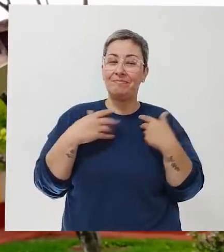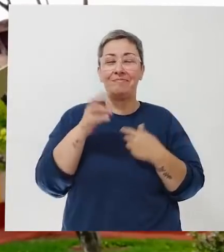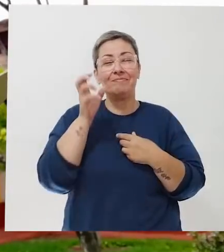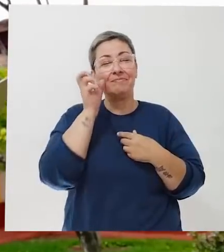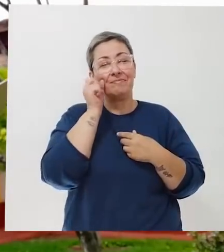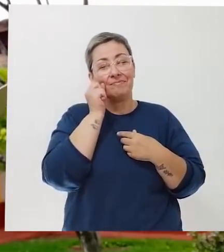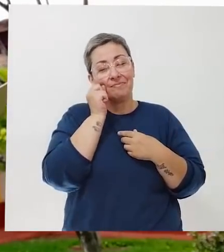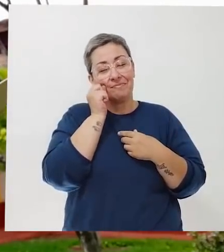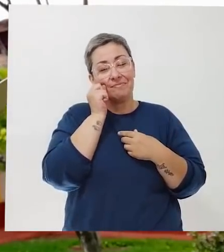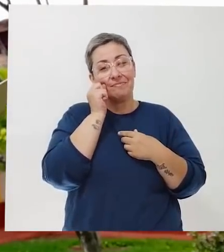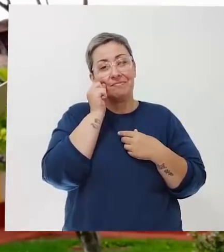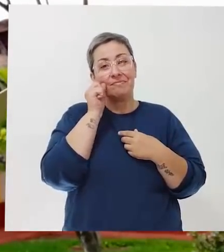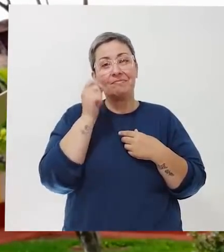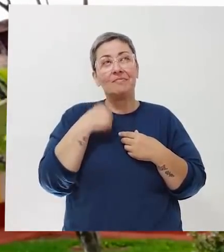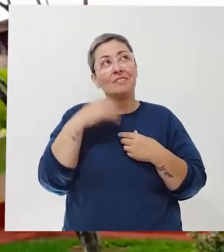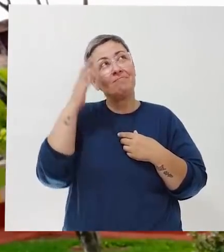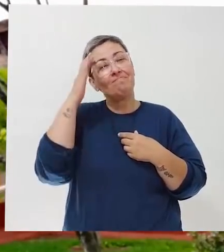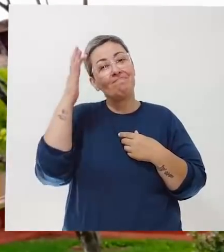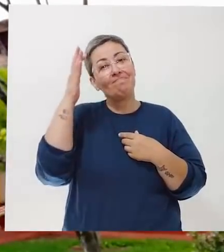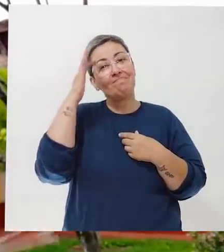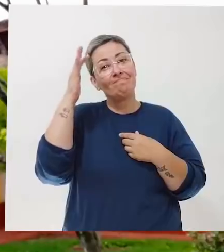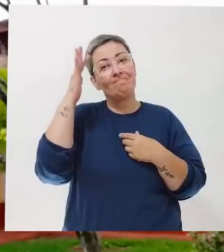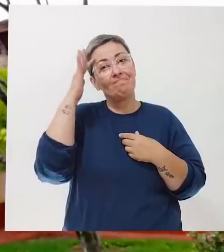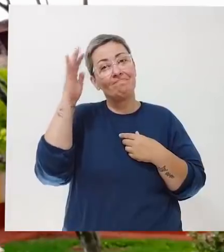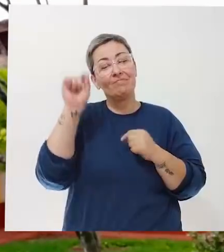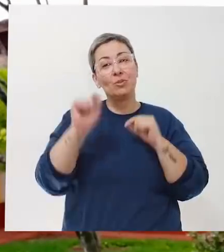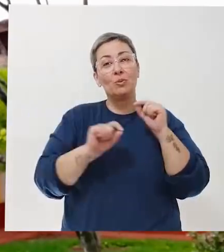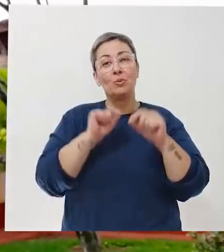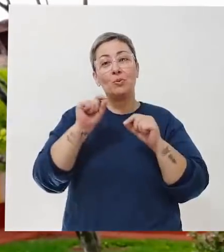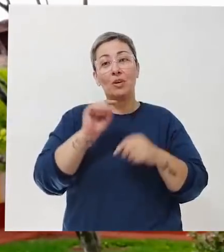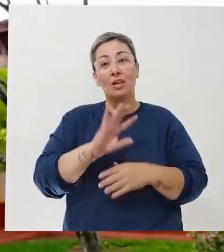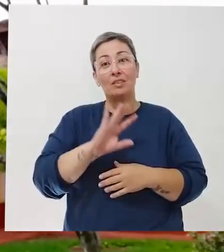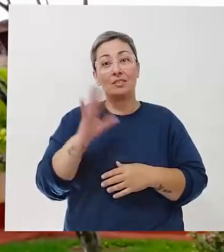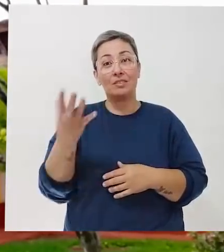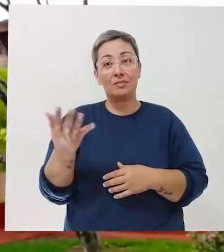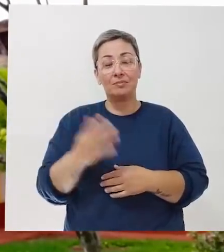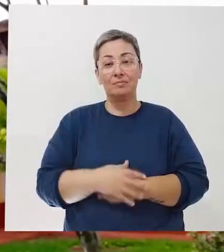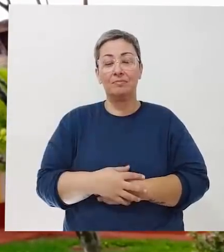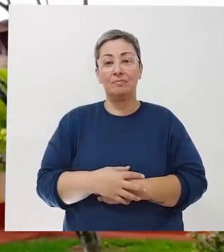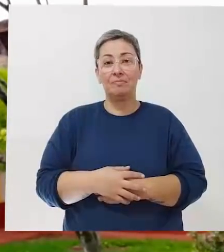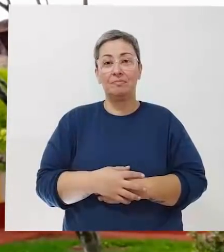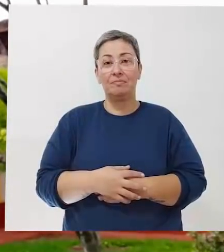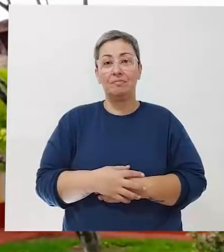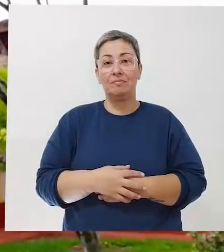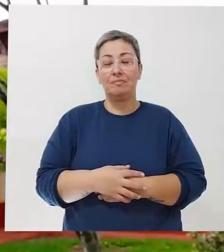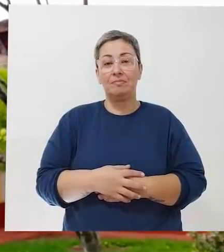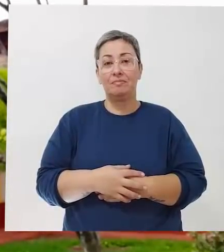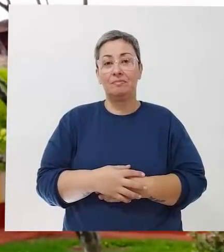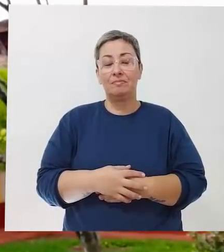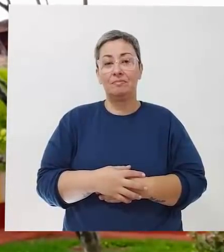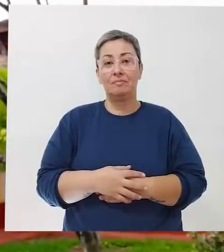satisfeita, de olhos fechados, pensando no que havia acontecido.